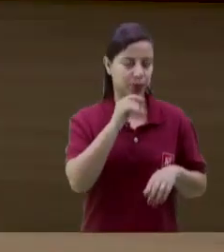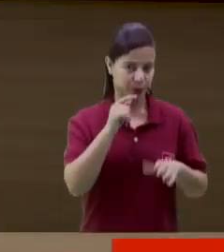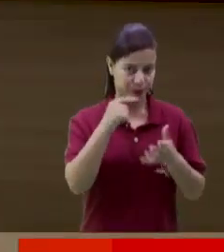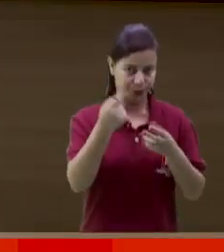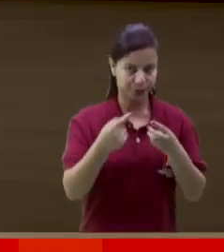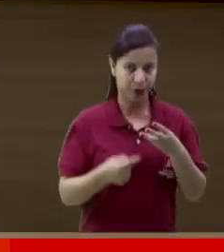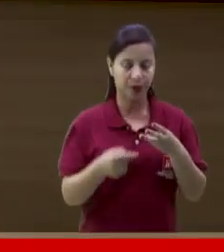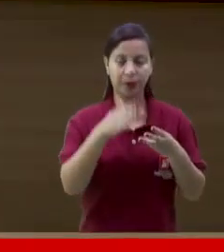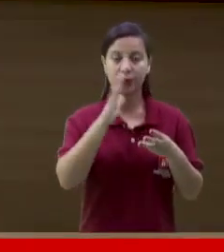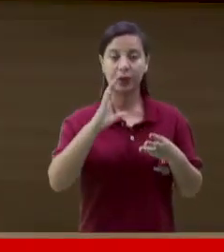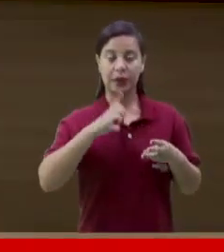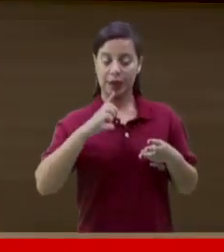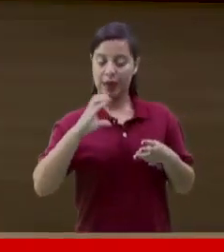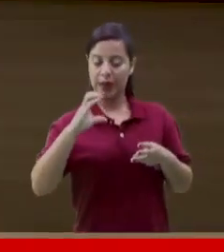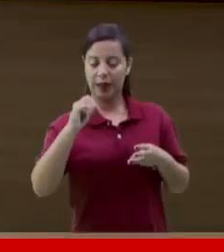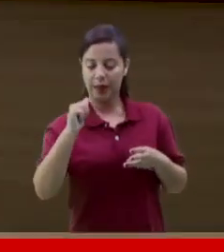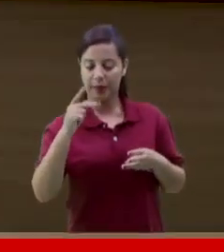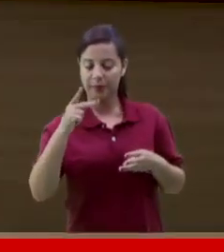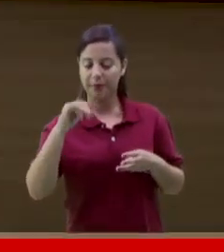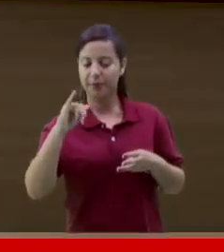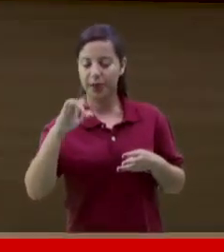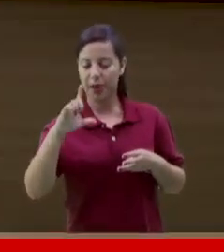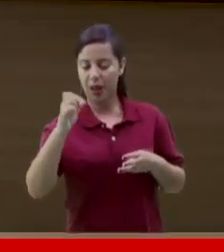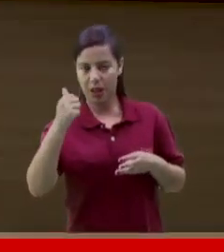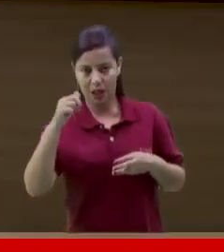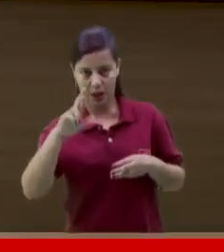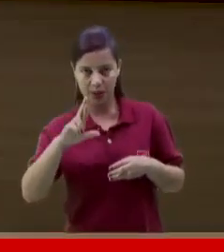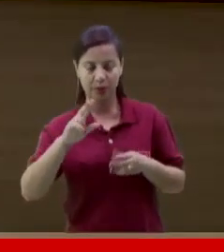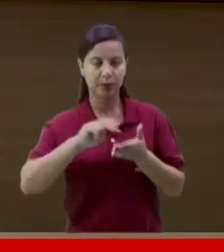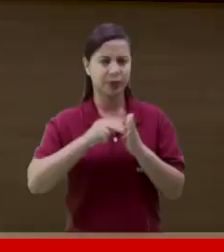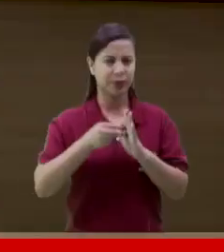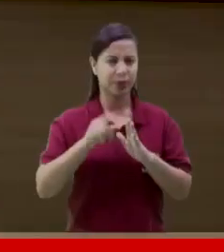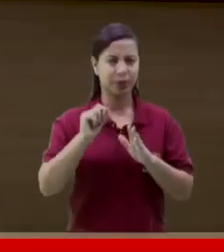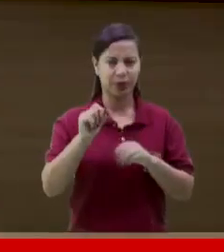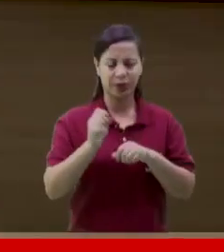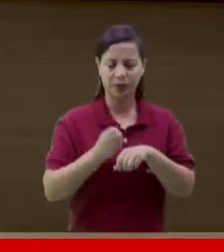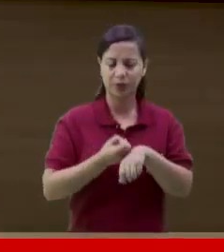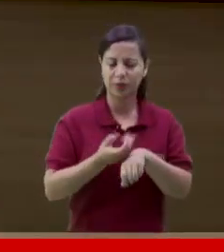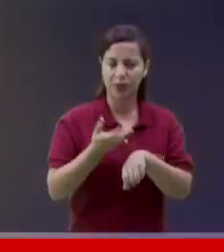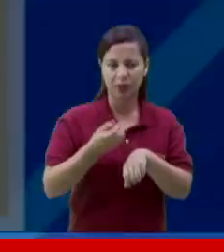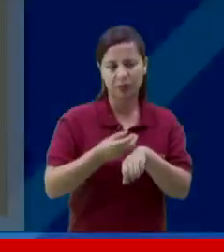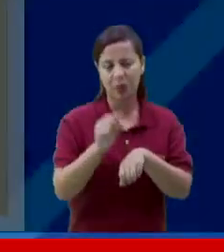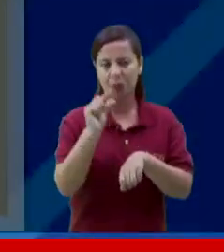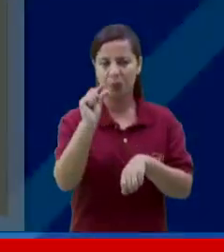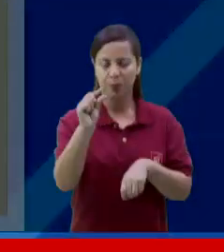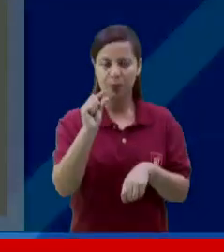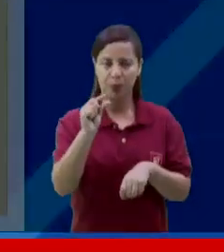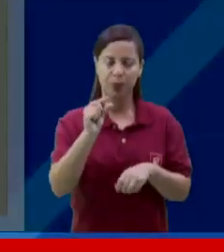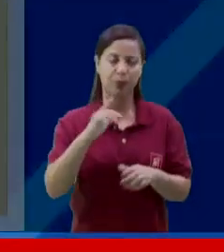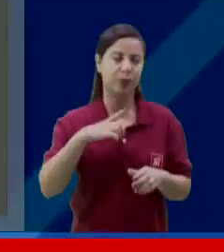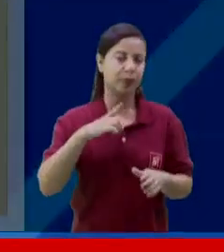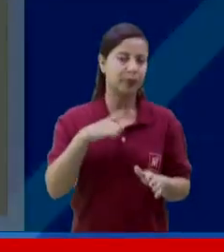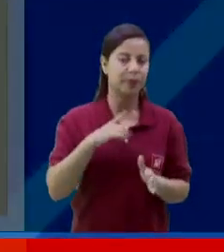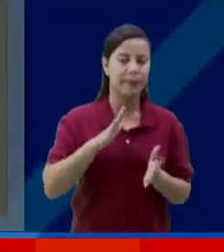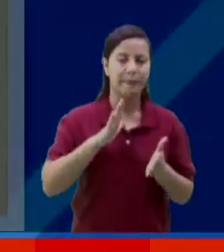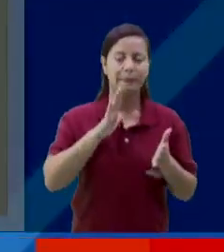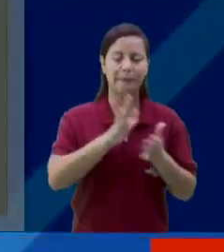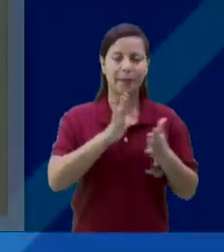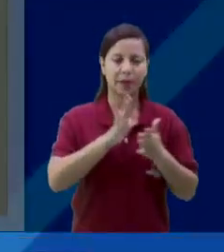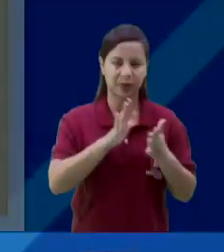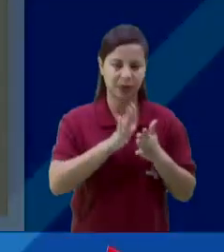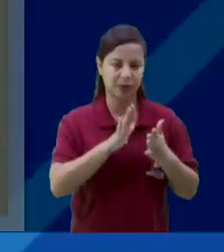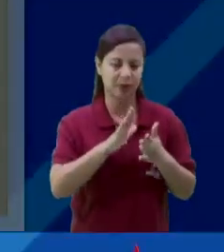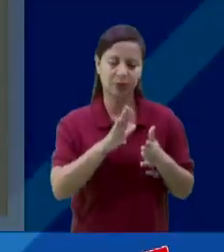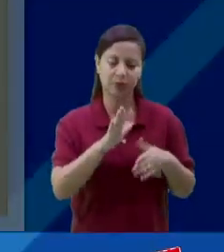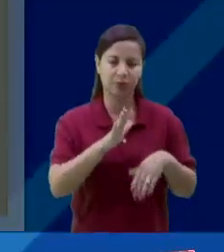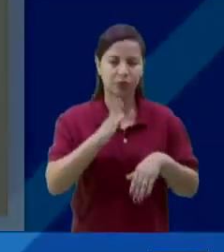fácil de identificar, o sangramento ocorre numa quantidade muito pequena e uma pressão direta na